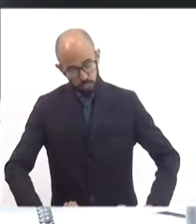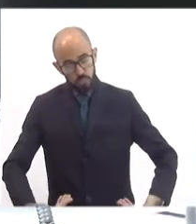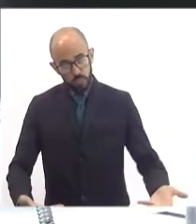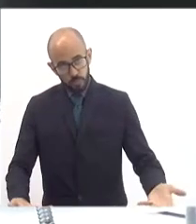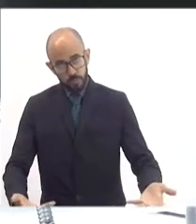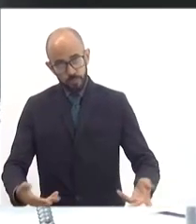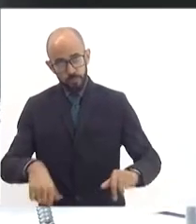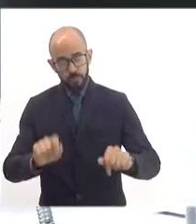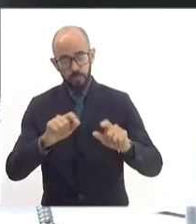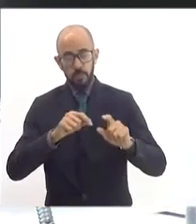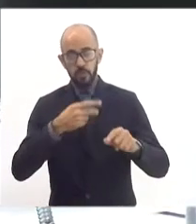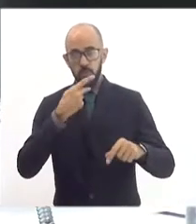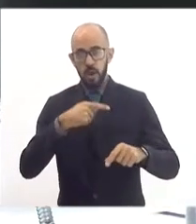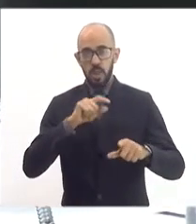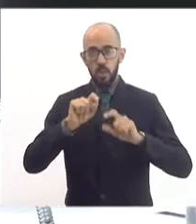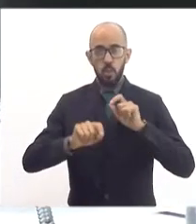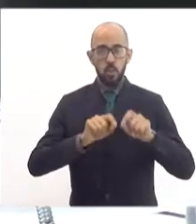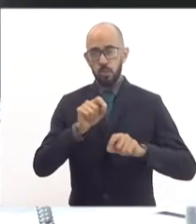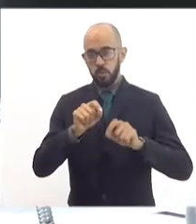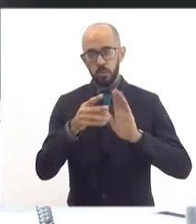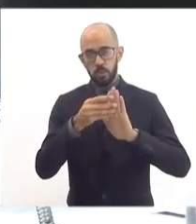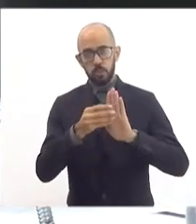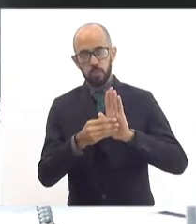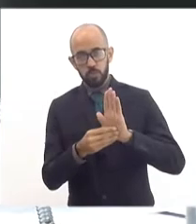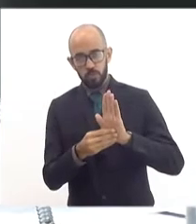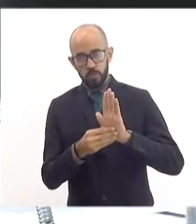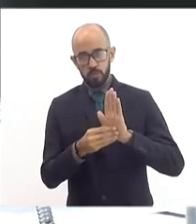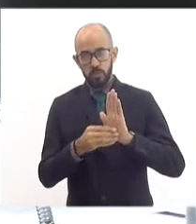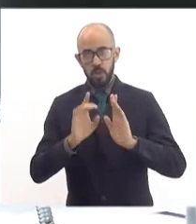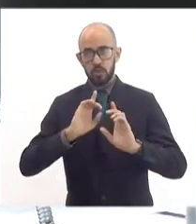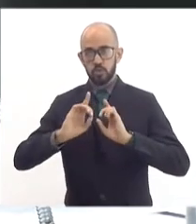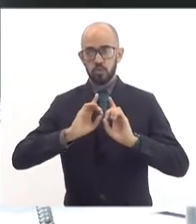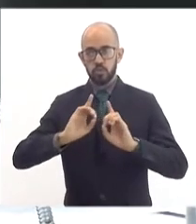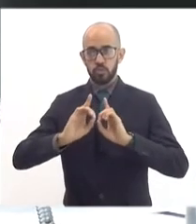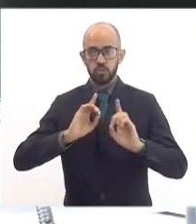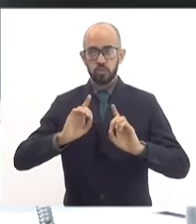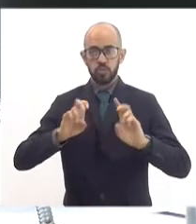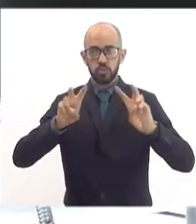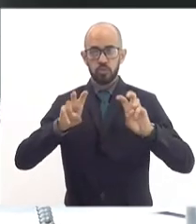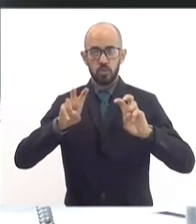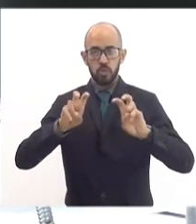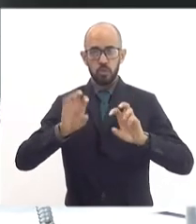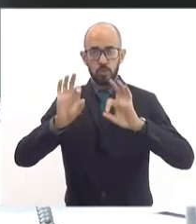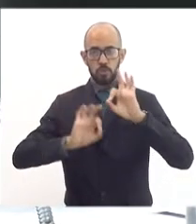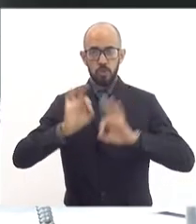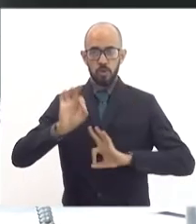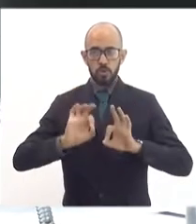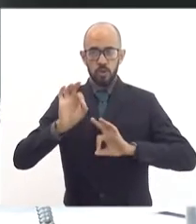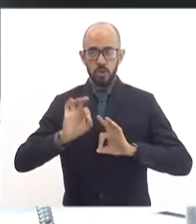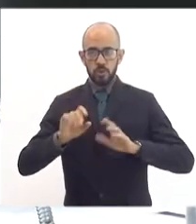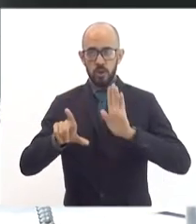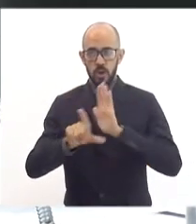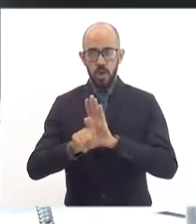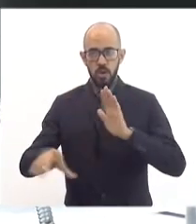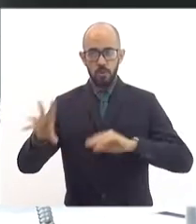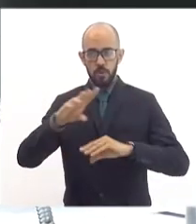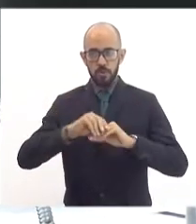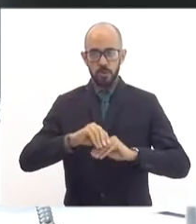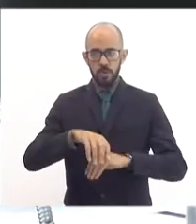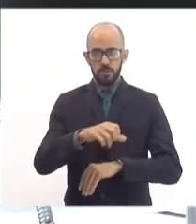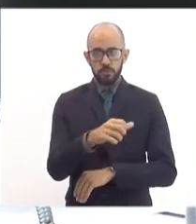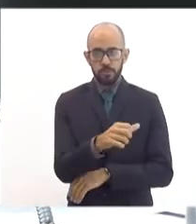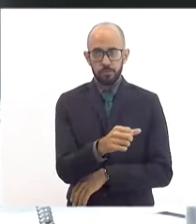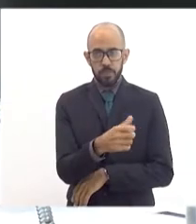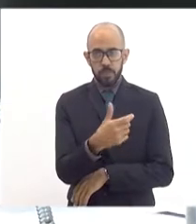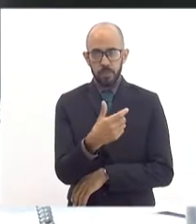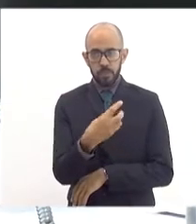a seguinte pauta: discutir sobre o projeto de lei complementar 63